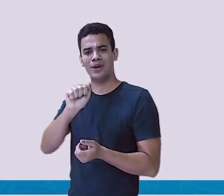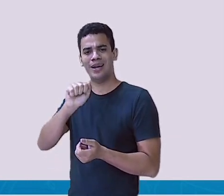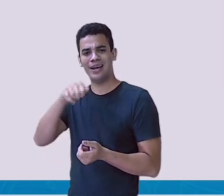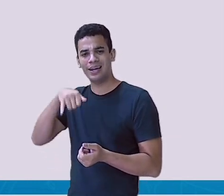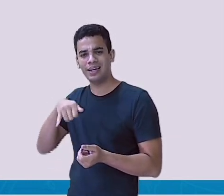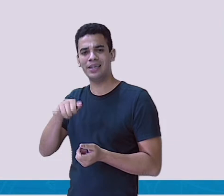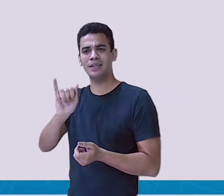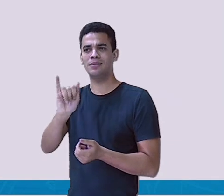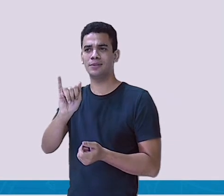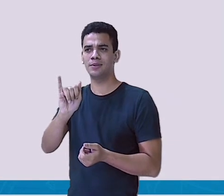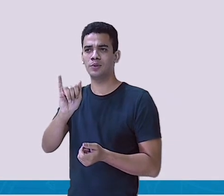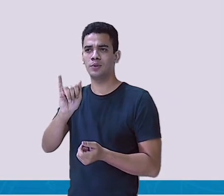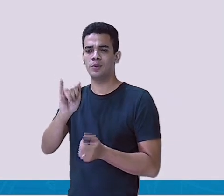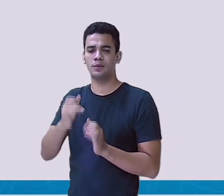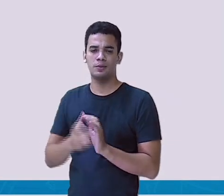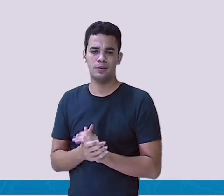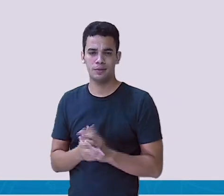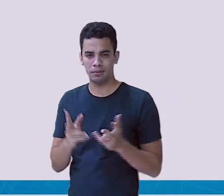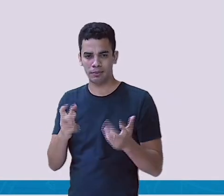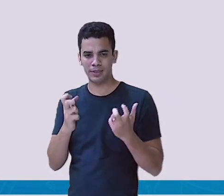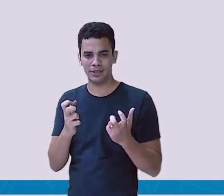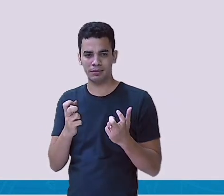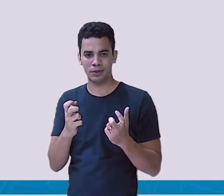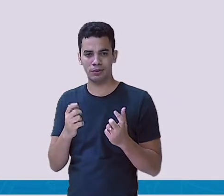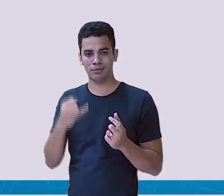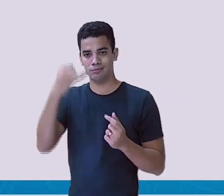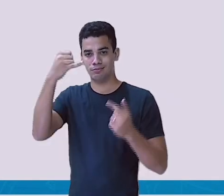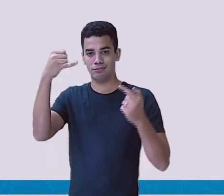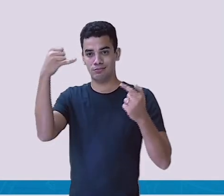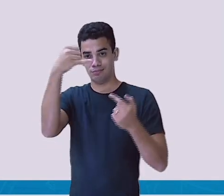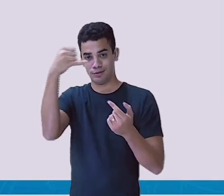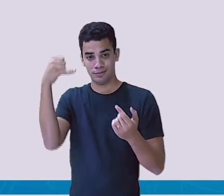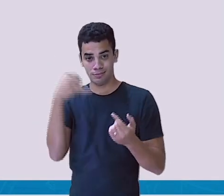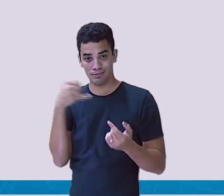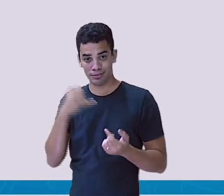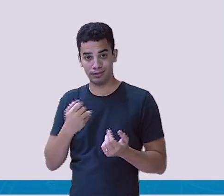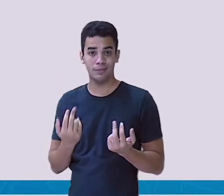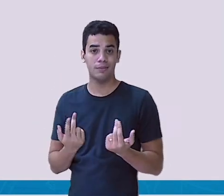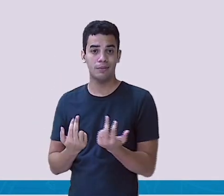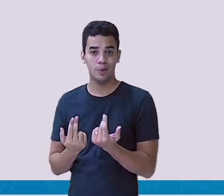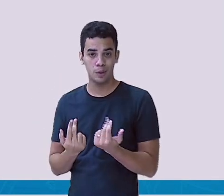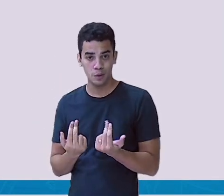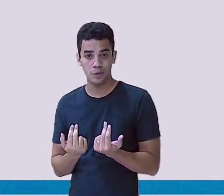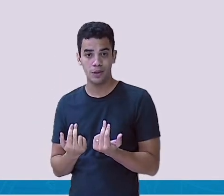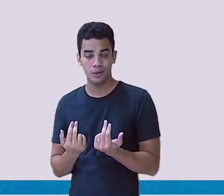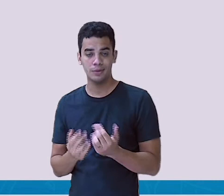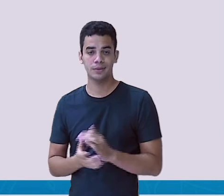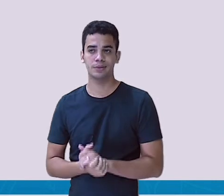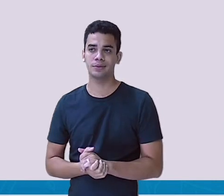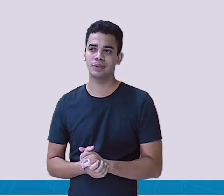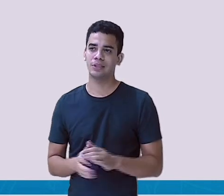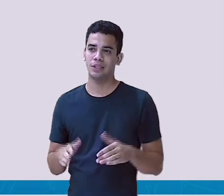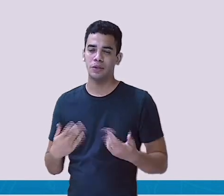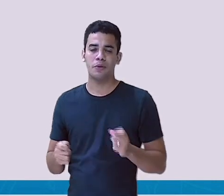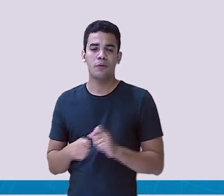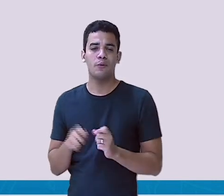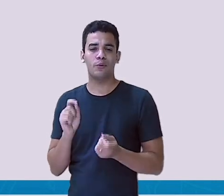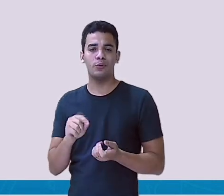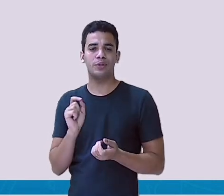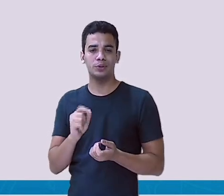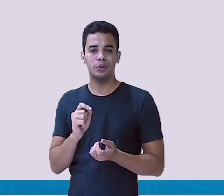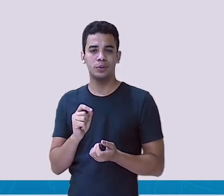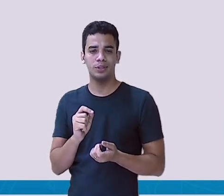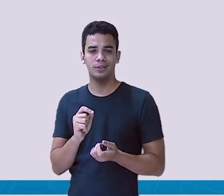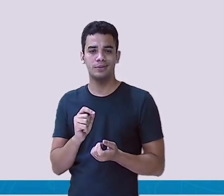4AY. Viram? Sinais iguais, eu somo. E aqui também, olha, sinais iguais, eu somo